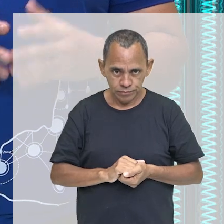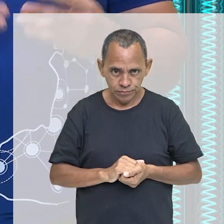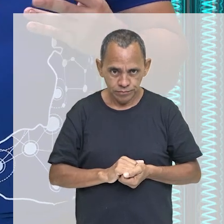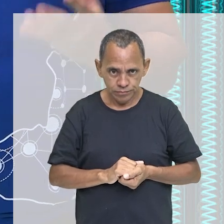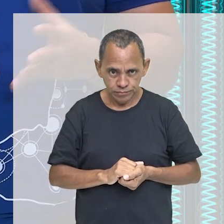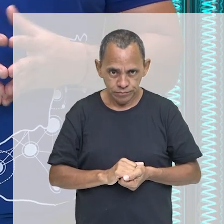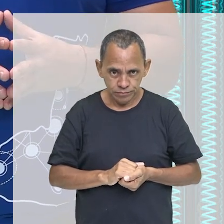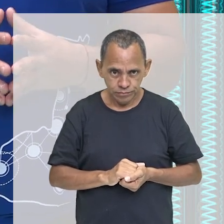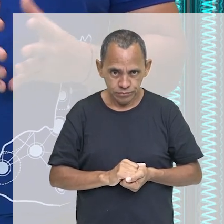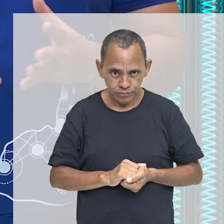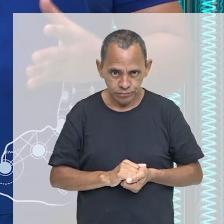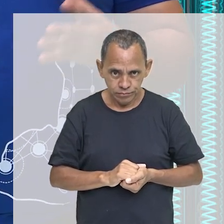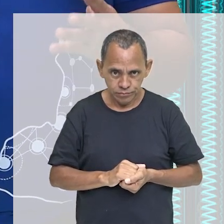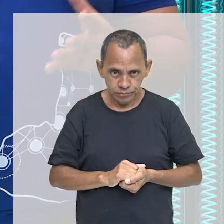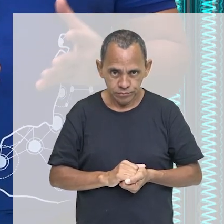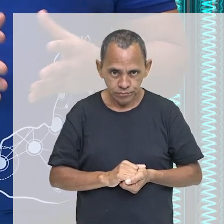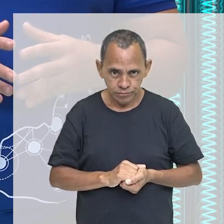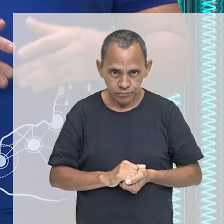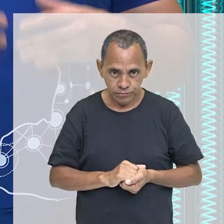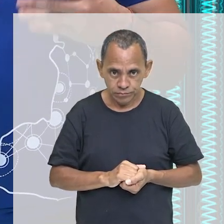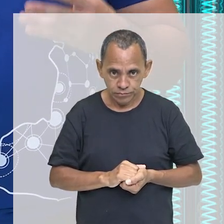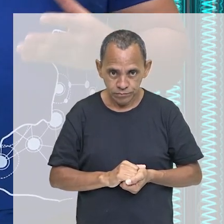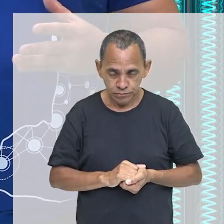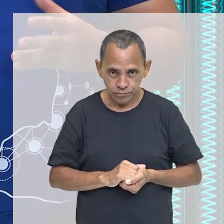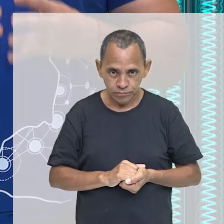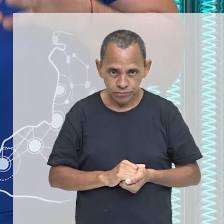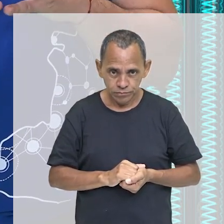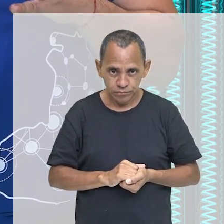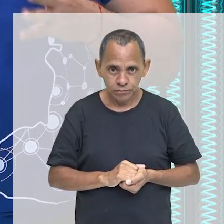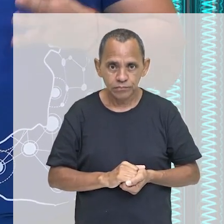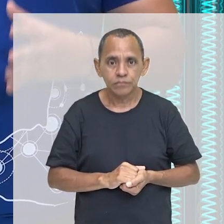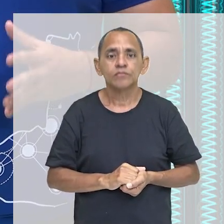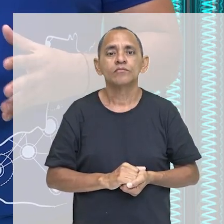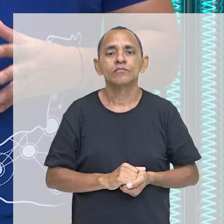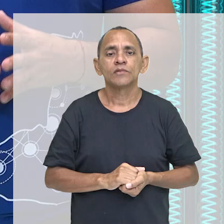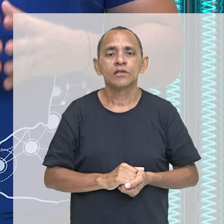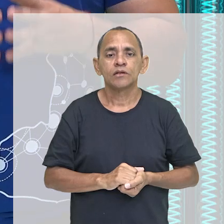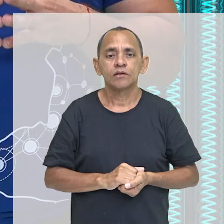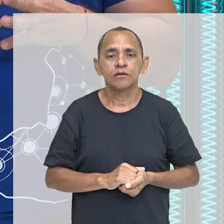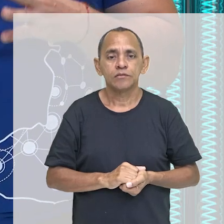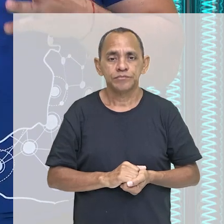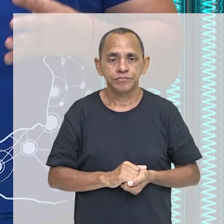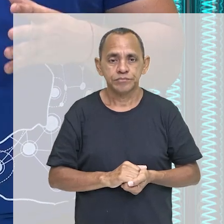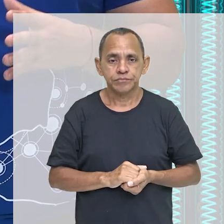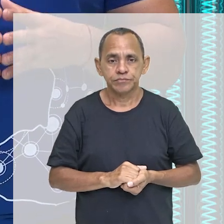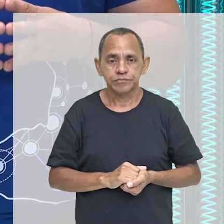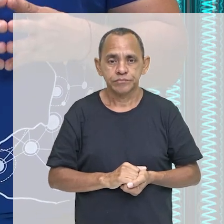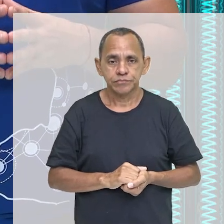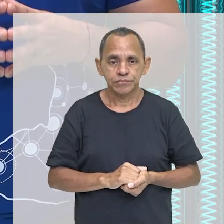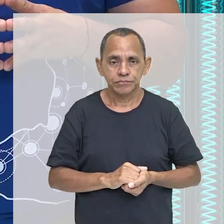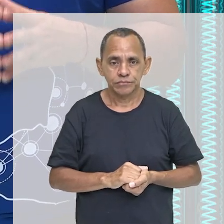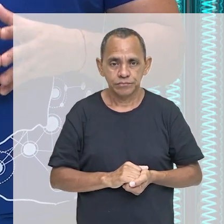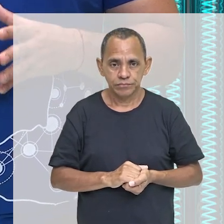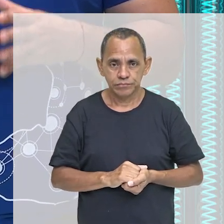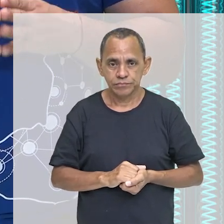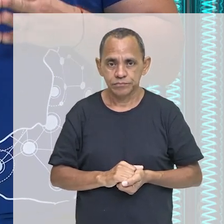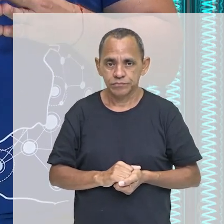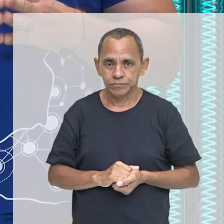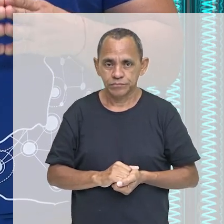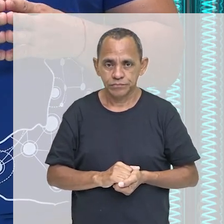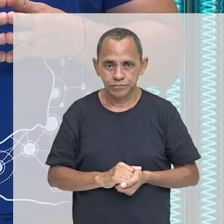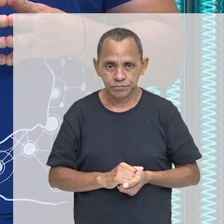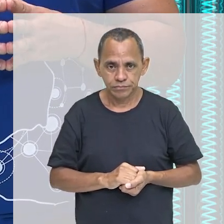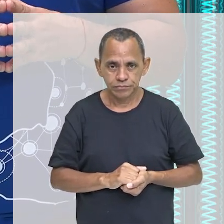language of international business, trade and finance, facilitating economic integration within the region